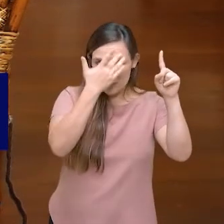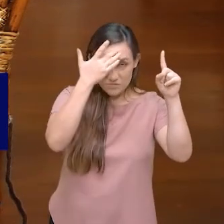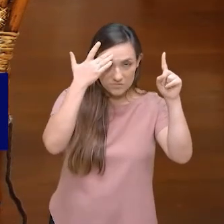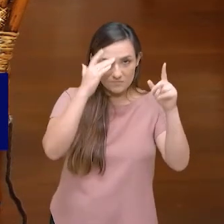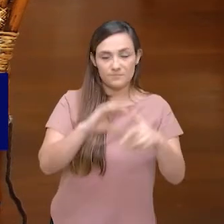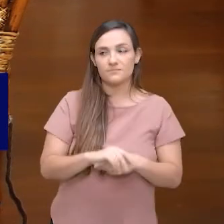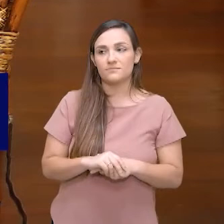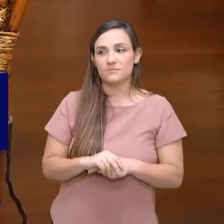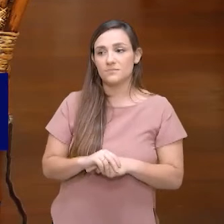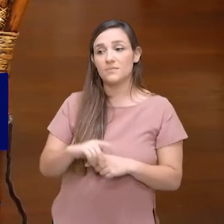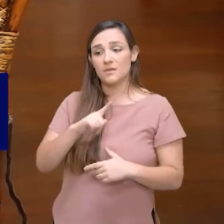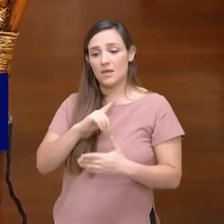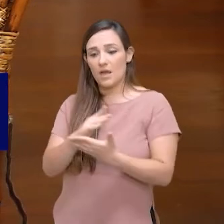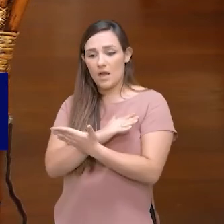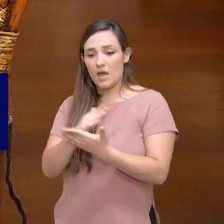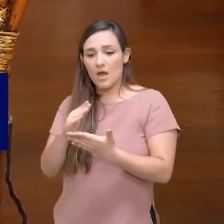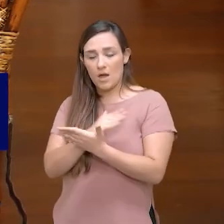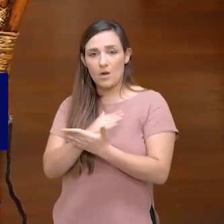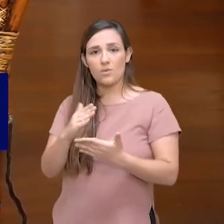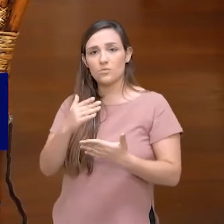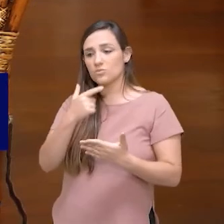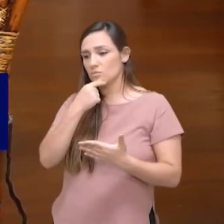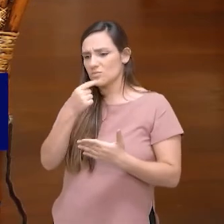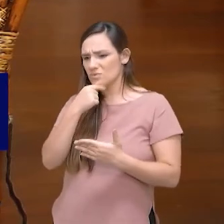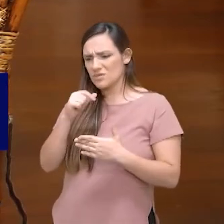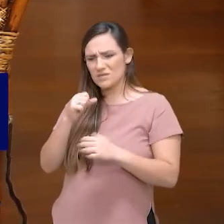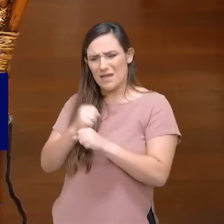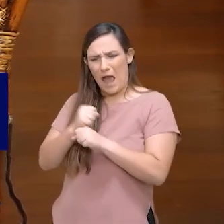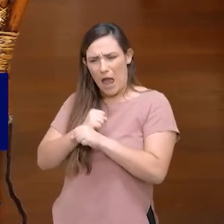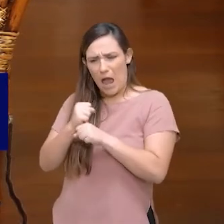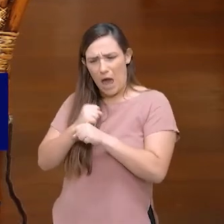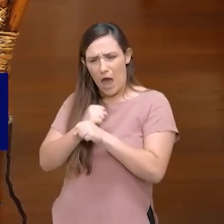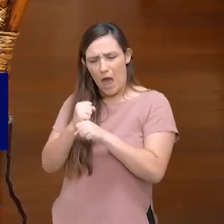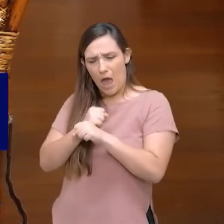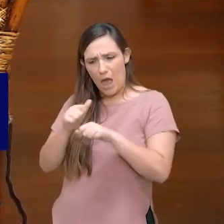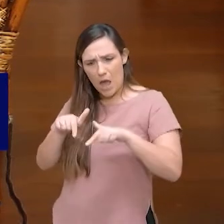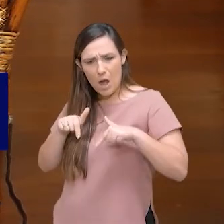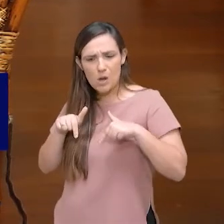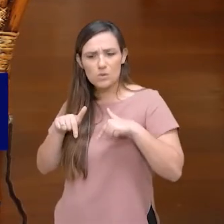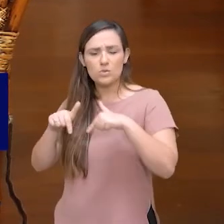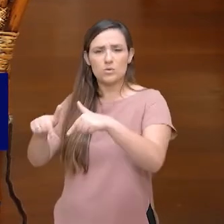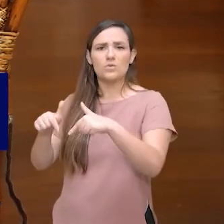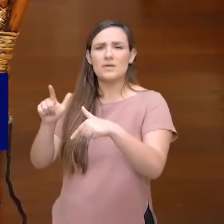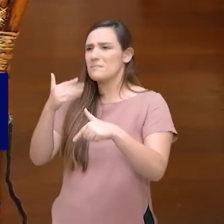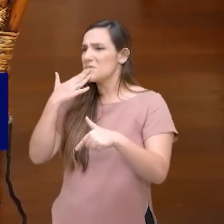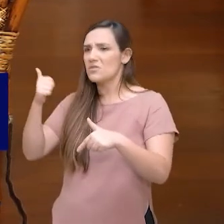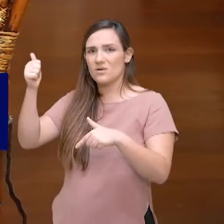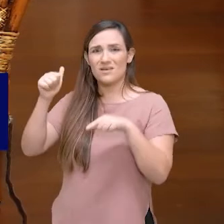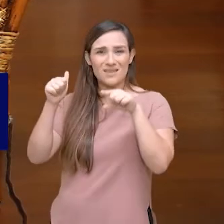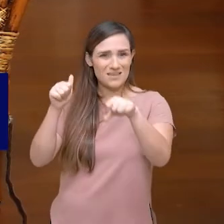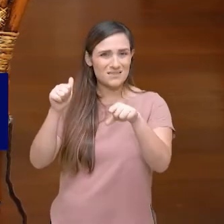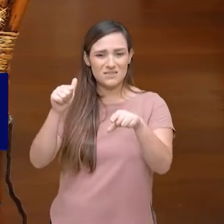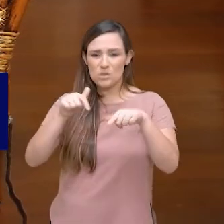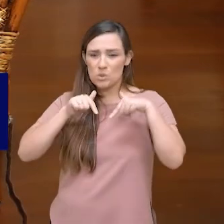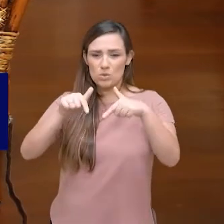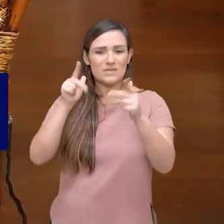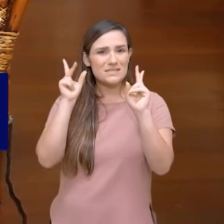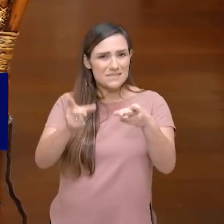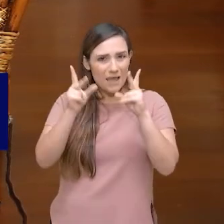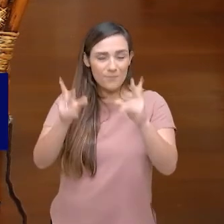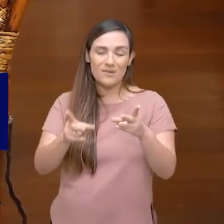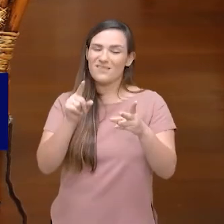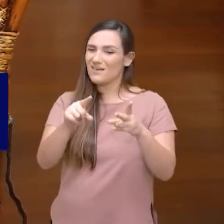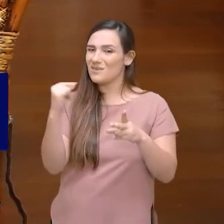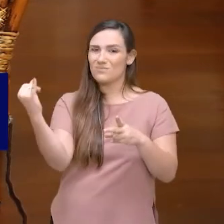Há homens que lutam vários anos e são melhores ainda. Agora há homens que lutam sempre. Esses são imprescindíveis. Aqui está um